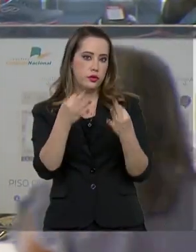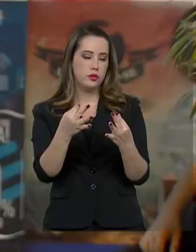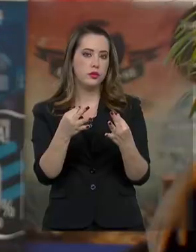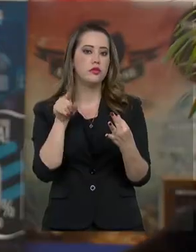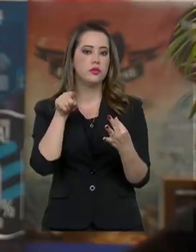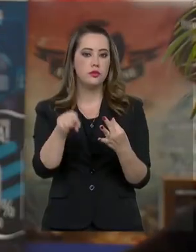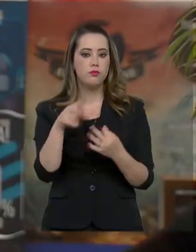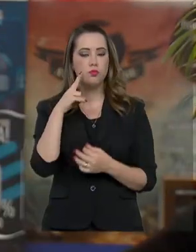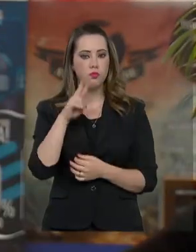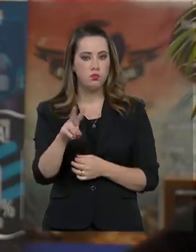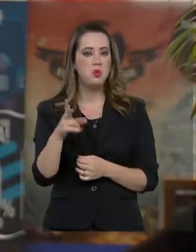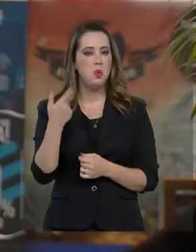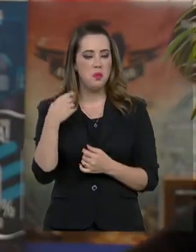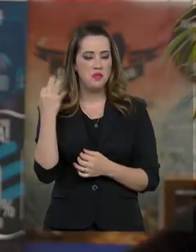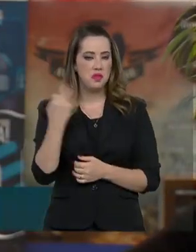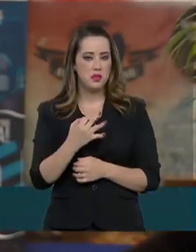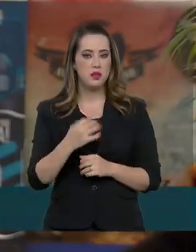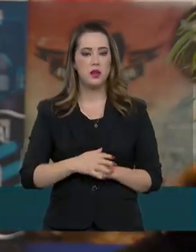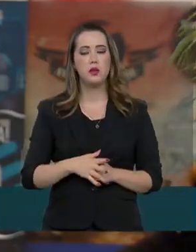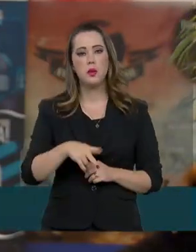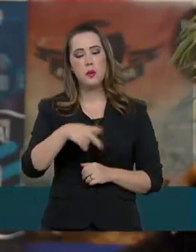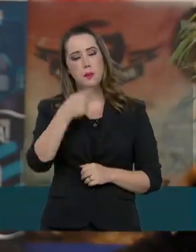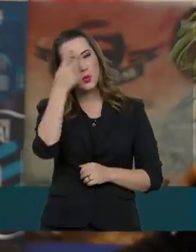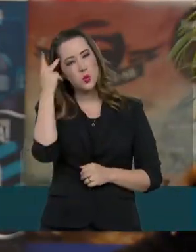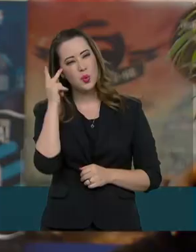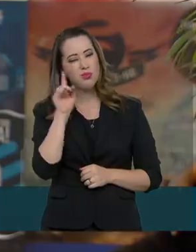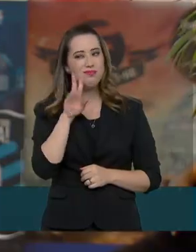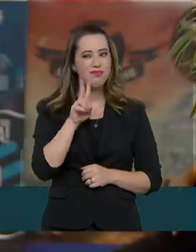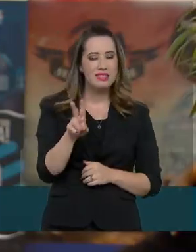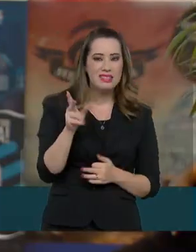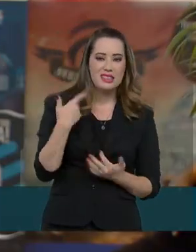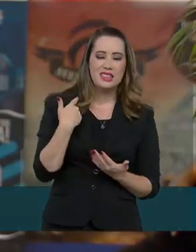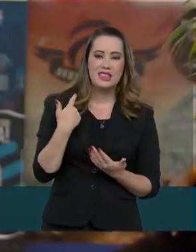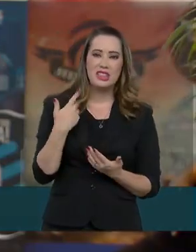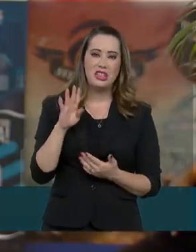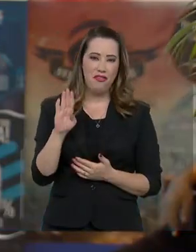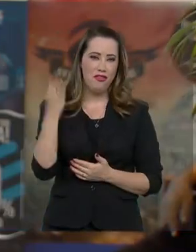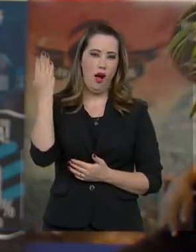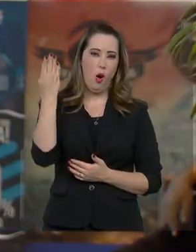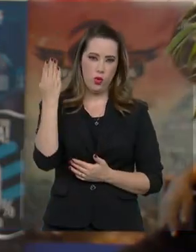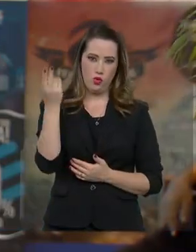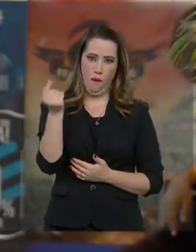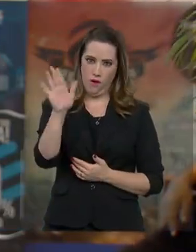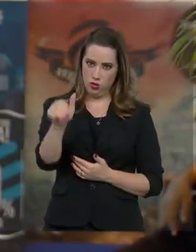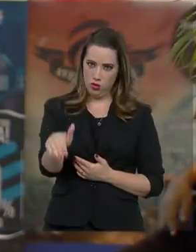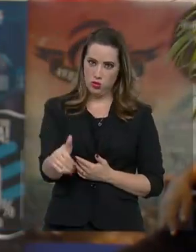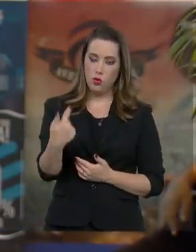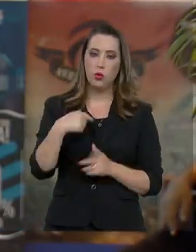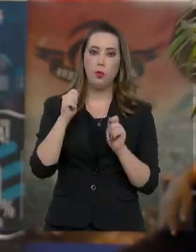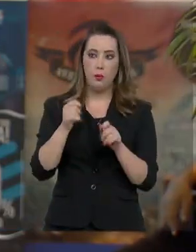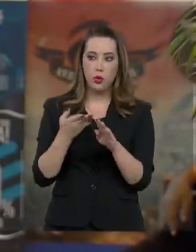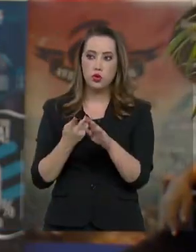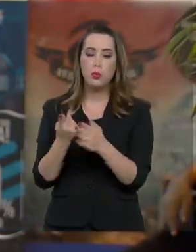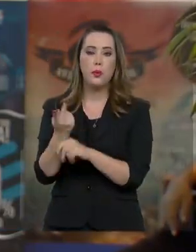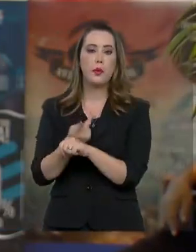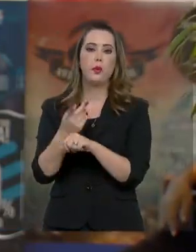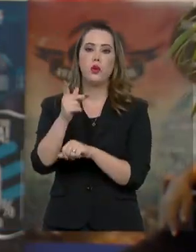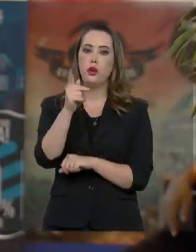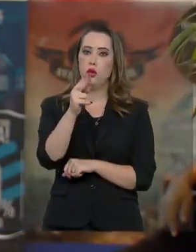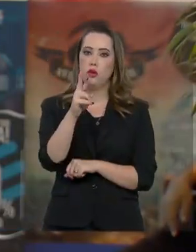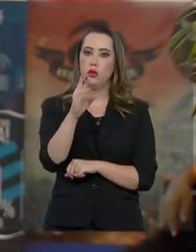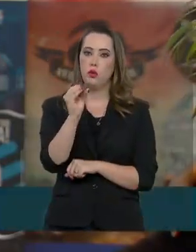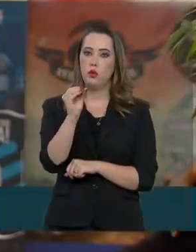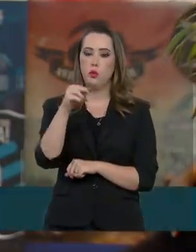friday o consumidor que se sentir lesado em compras na black friday pode recorrer ao procon ou registrar uma queixa sem sair de casa